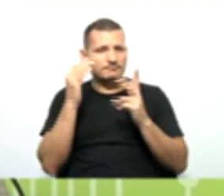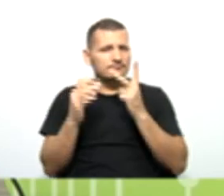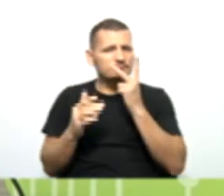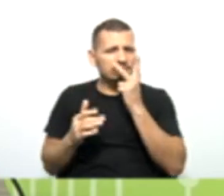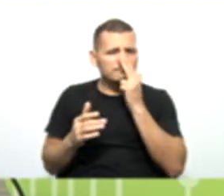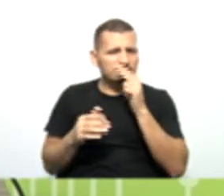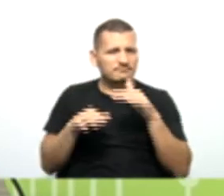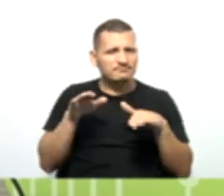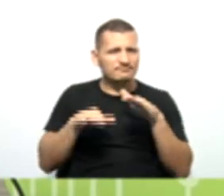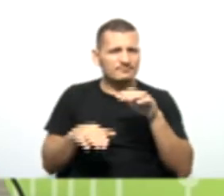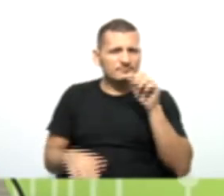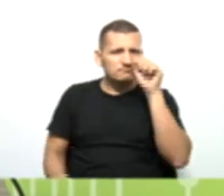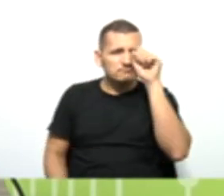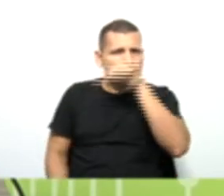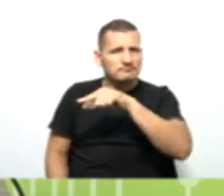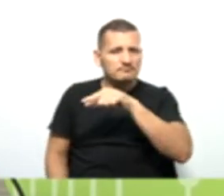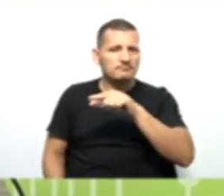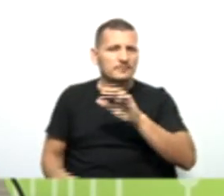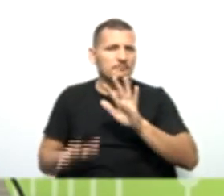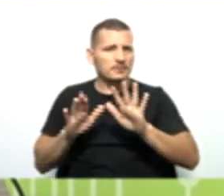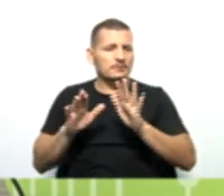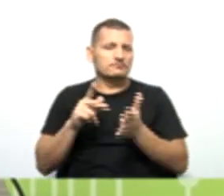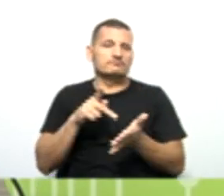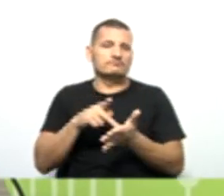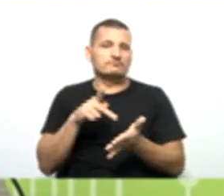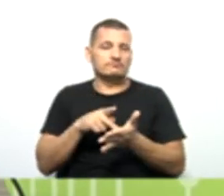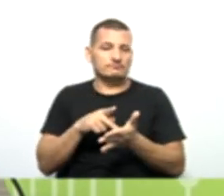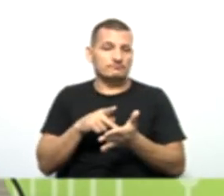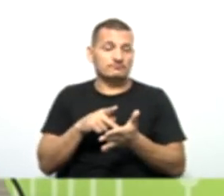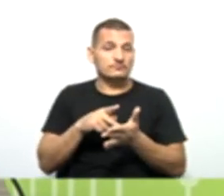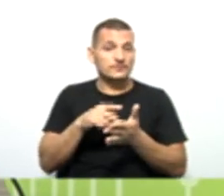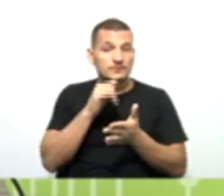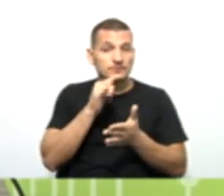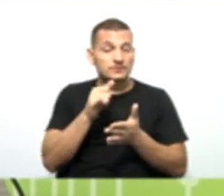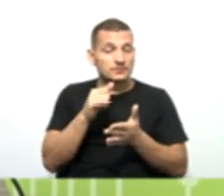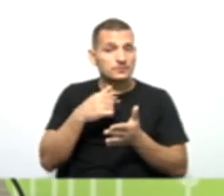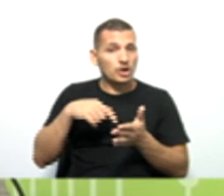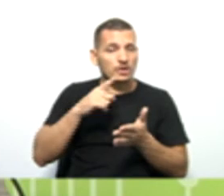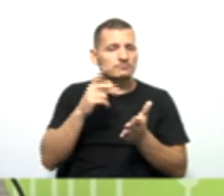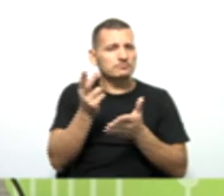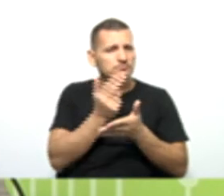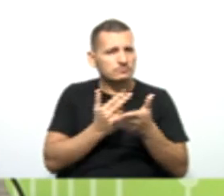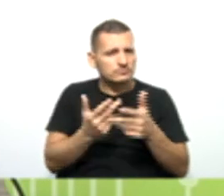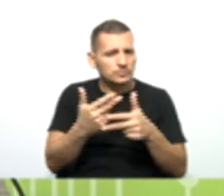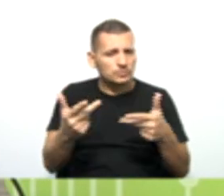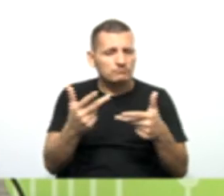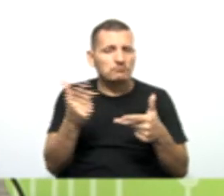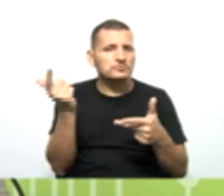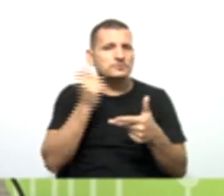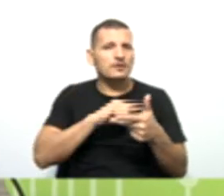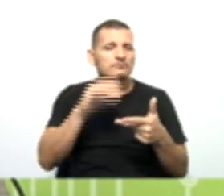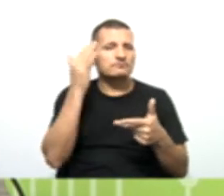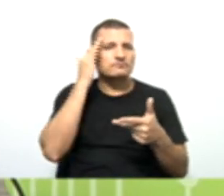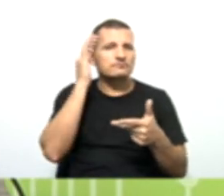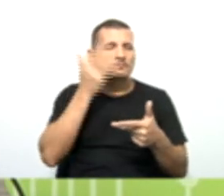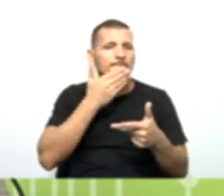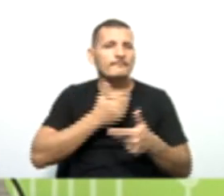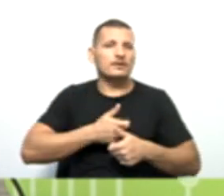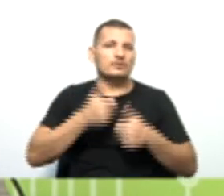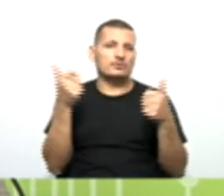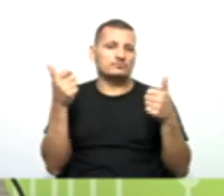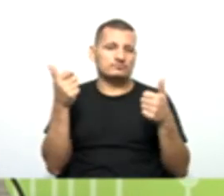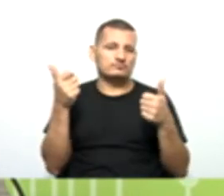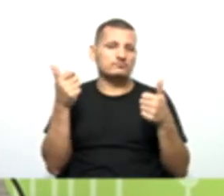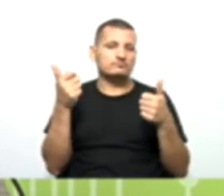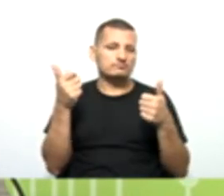algo indelicado, mas é verdade. Quando a gente desenha as coisas, a gente consegue ter uma compreensão bem melhor do que